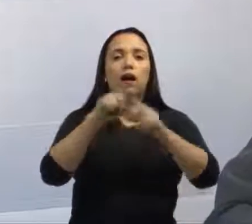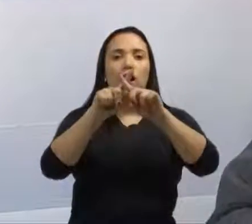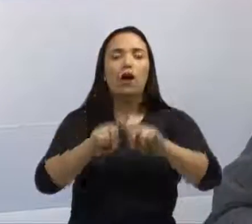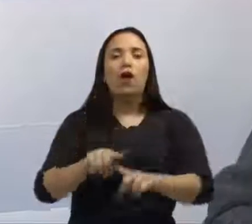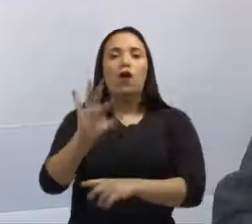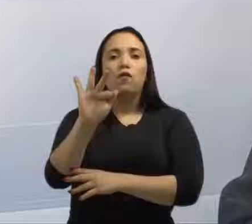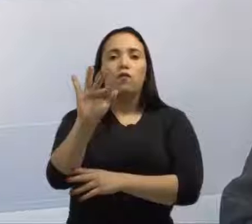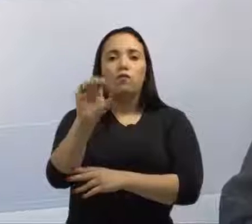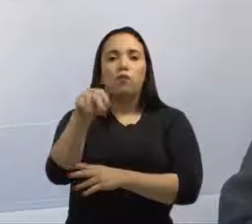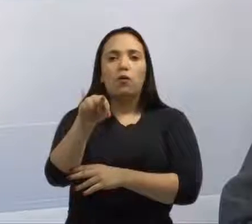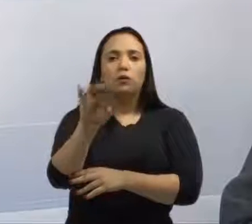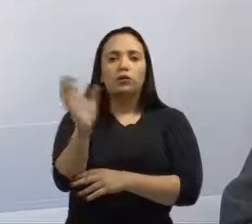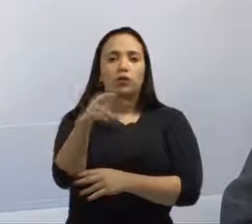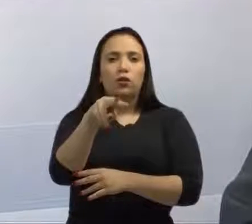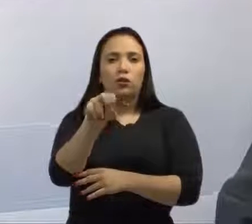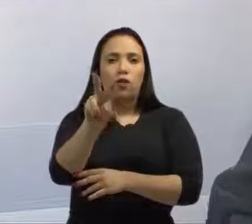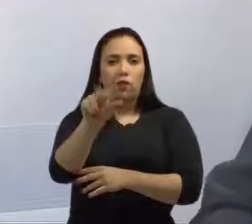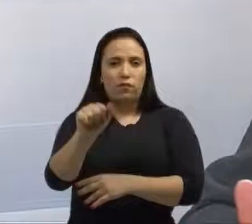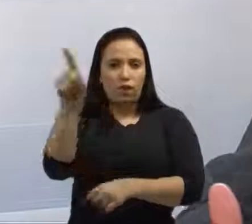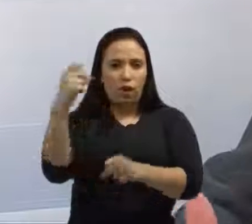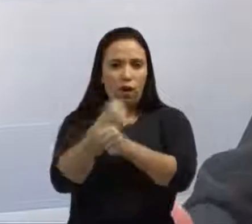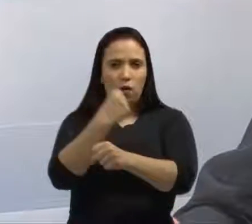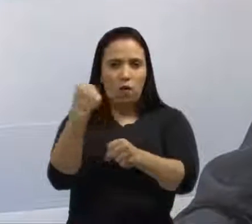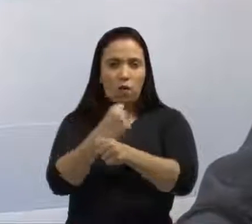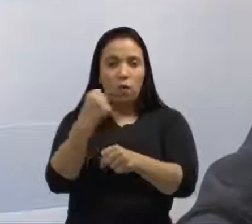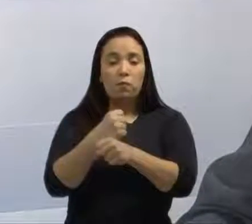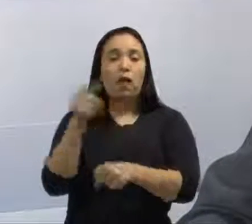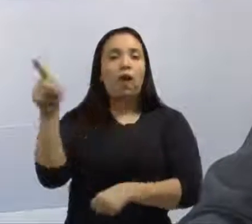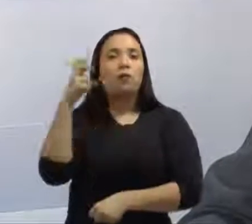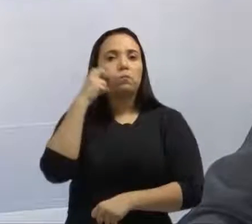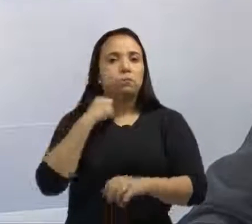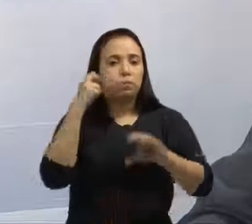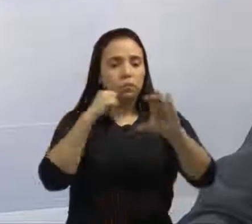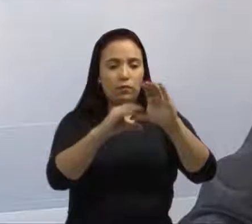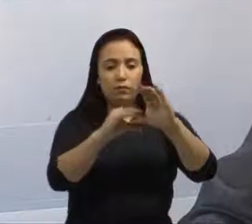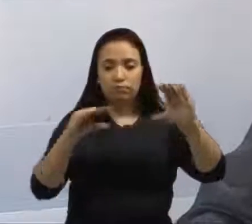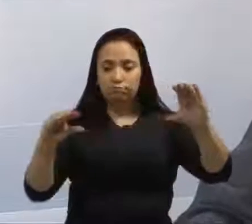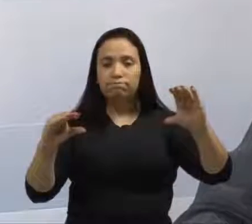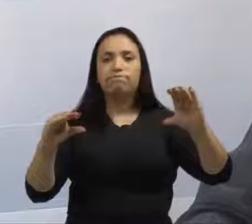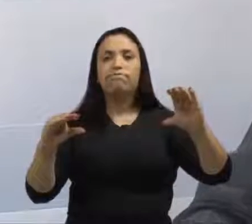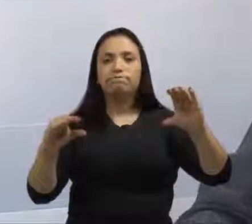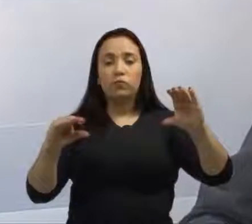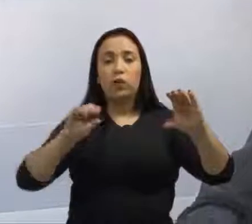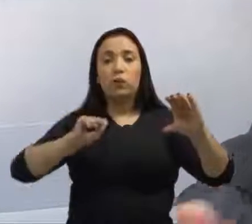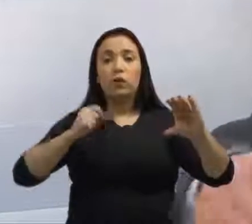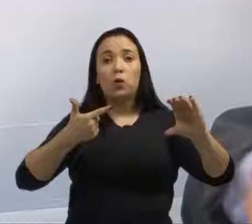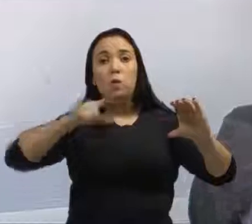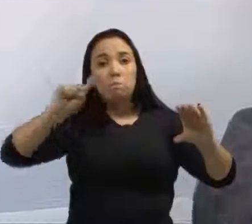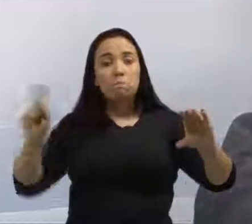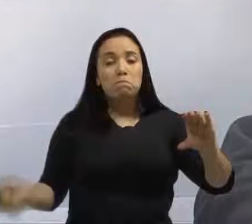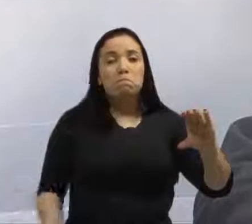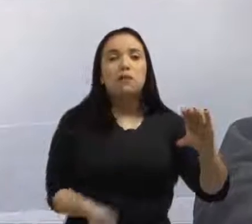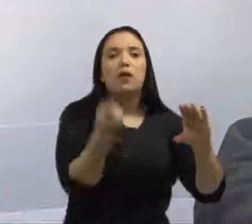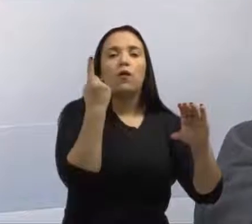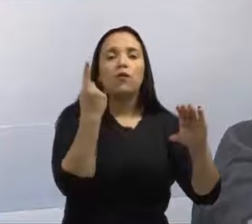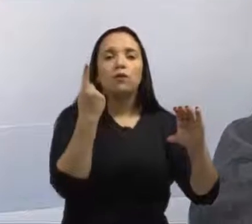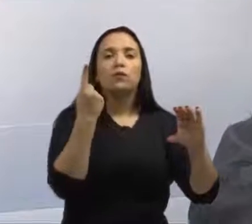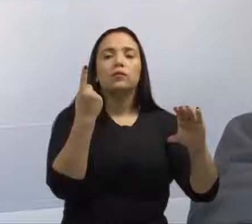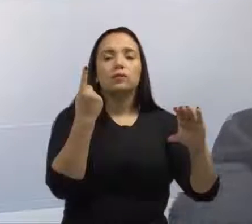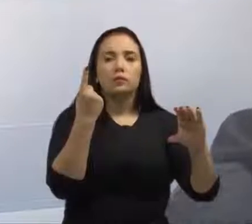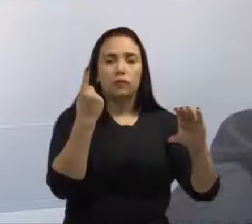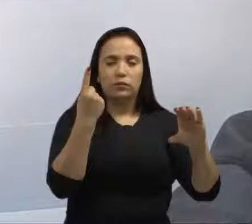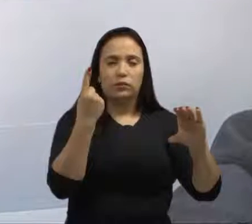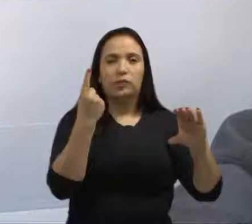Fonte Nova, na qual mais de R$500 bilhão a mais da obra original, e da qual foi comprovado que 82 milhões